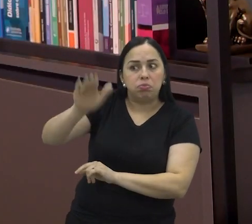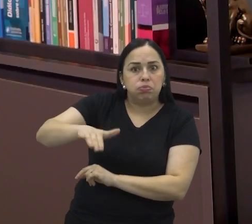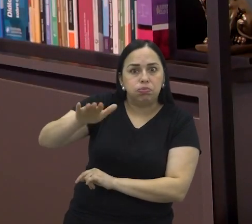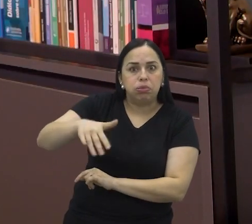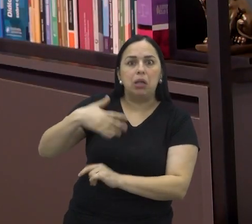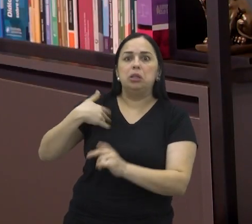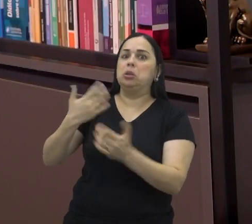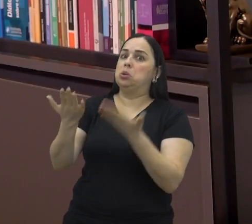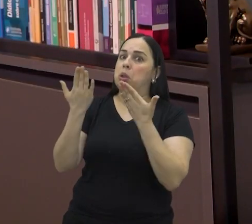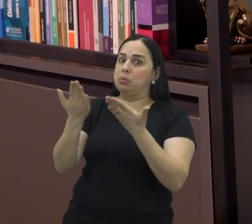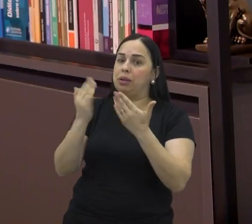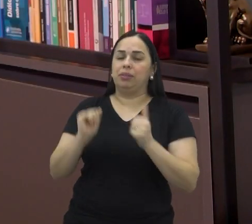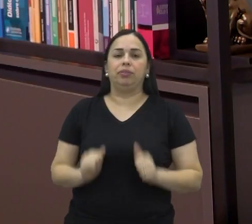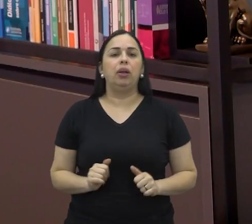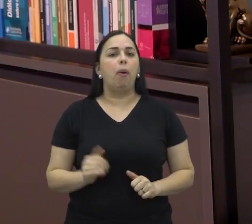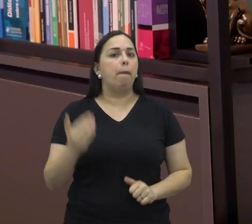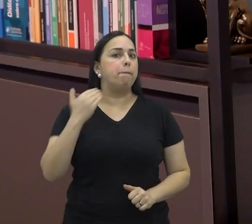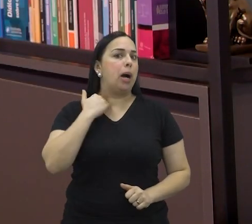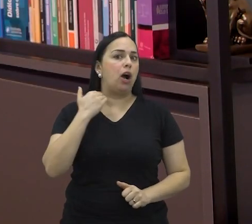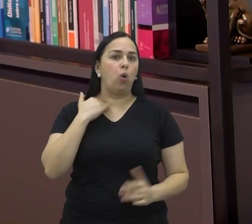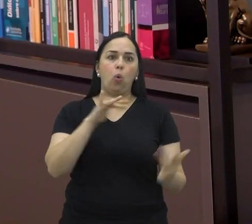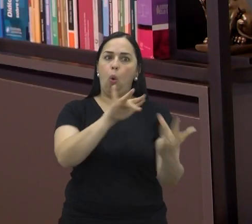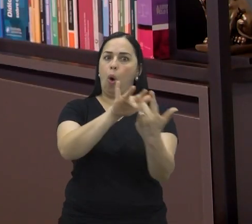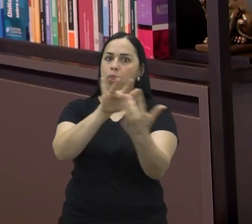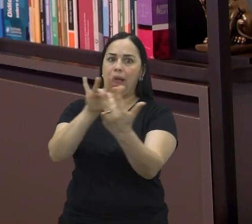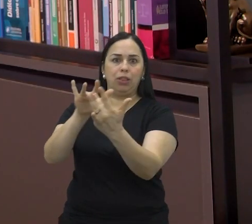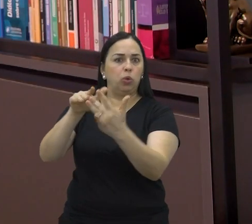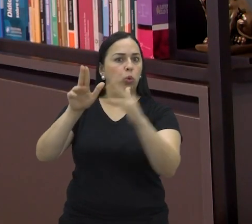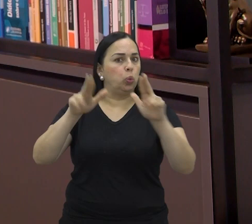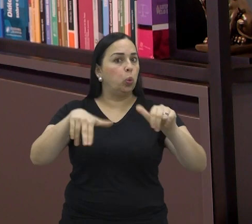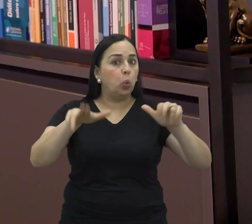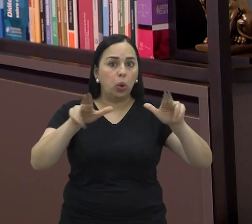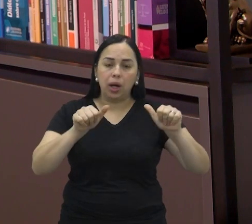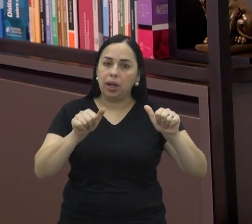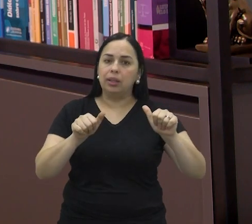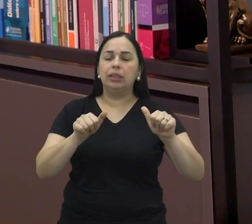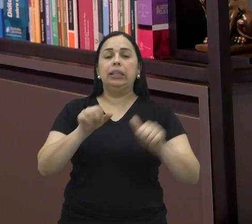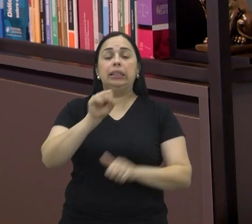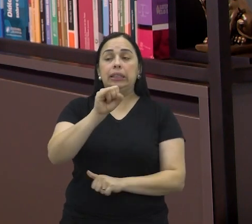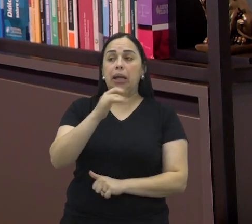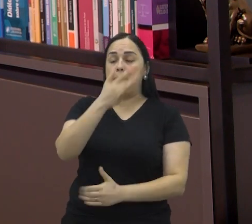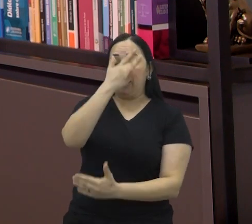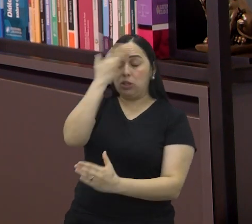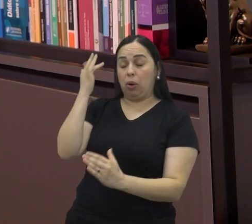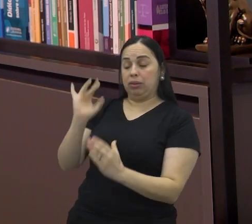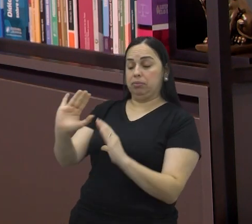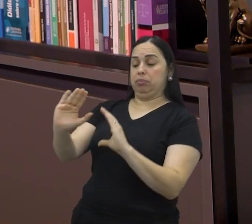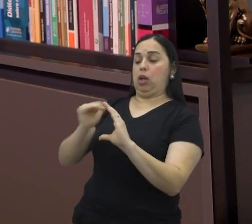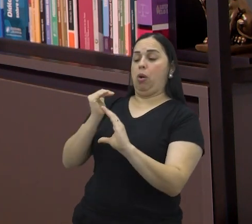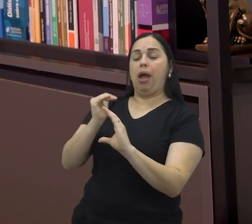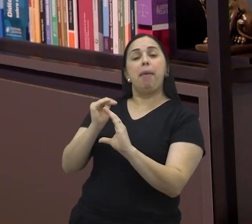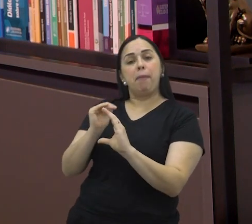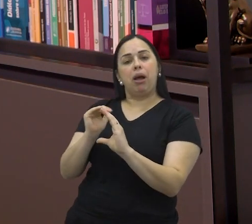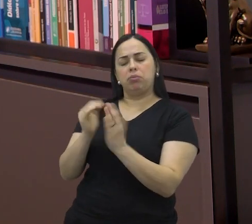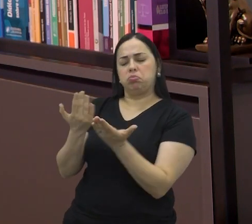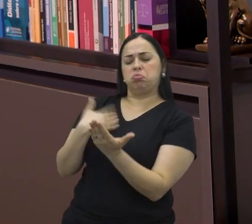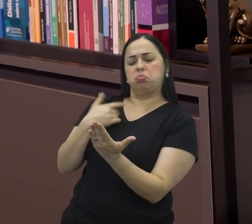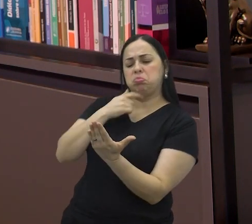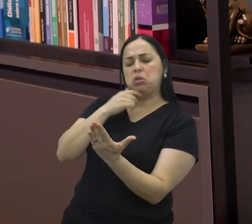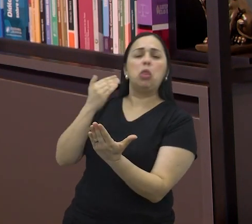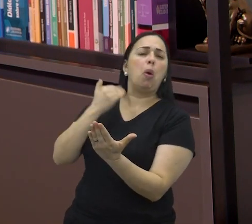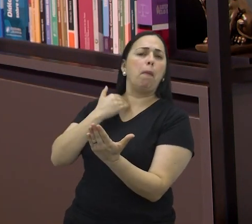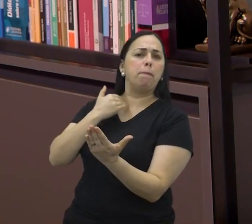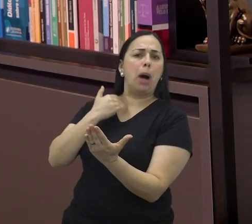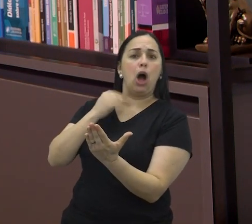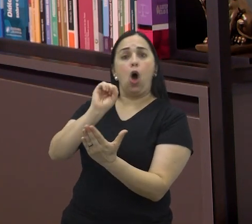dos bancos. Eles não entram em contato com seus clientes pedindo dados. Então, se a pessoa recebeu algum e-mail,